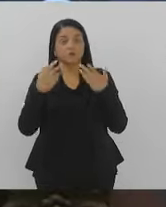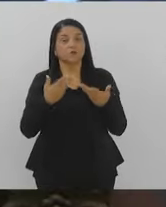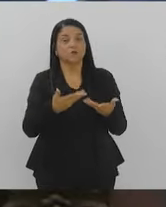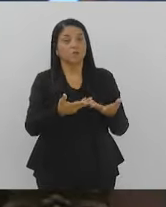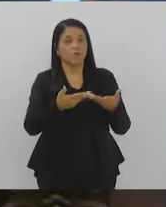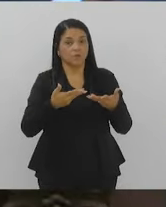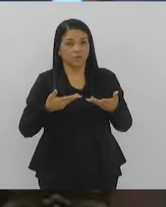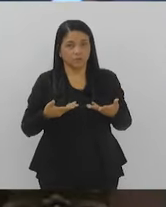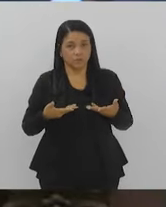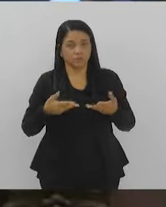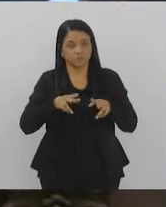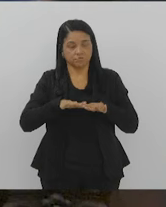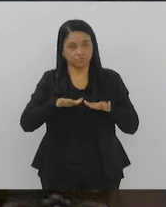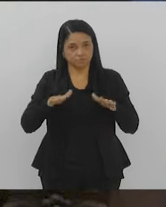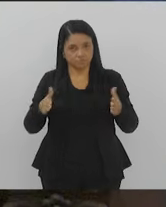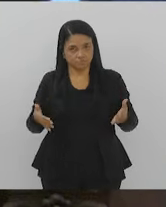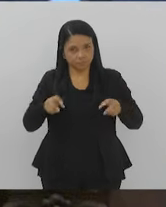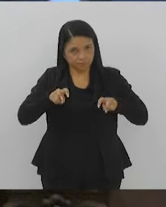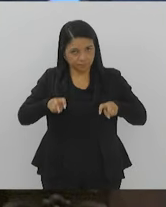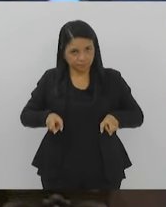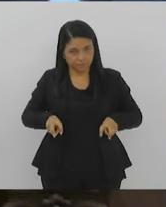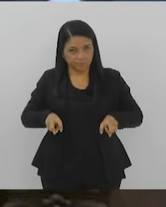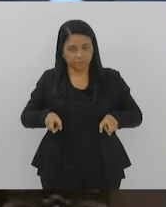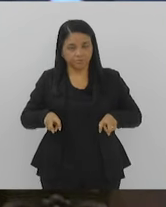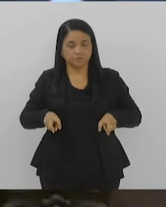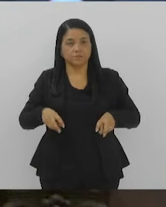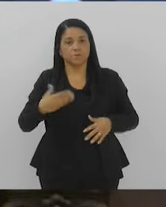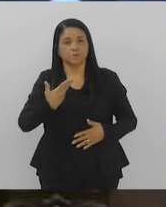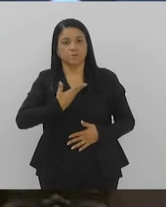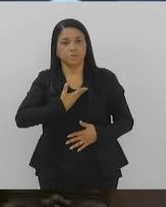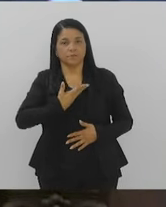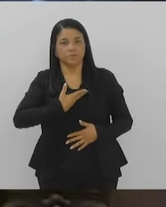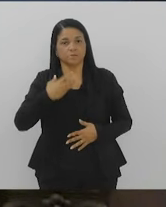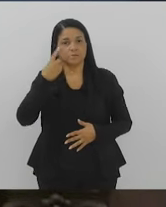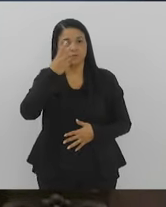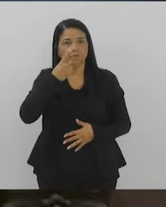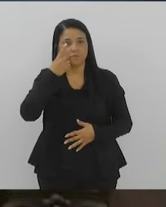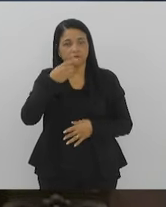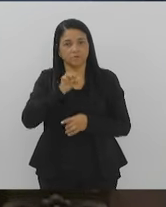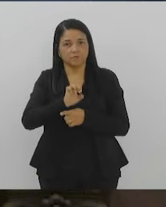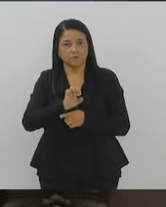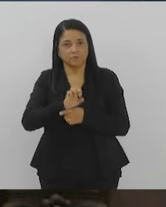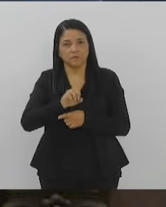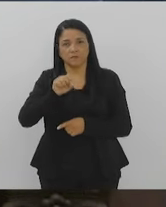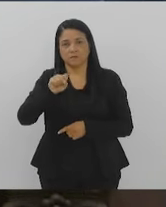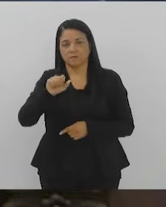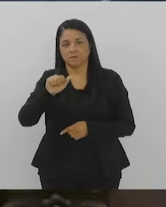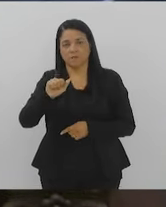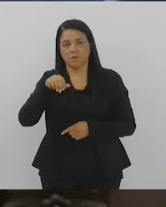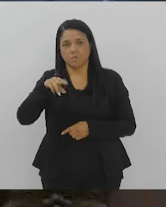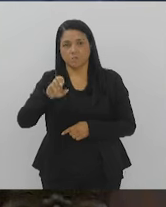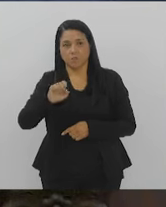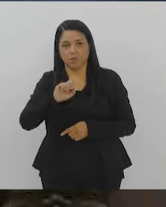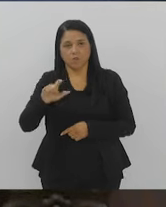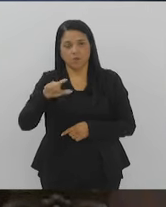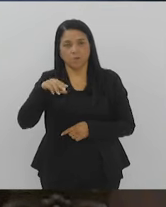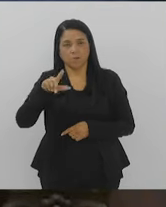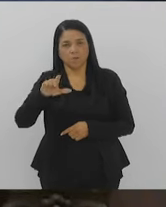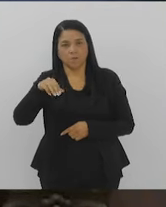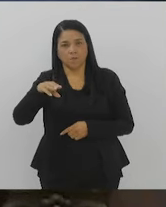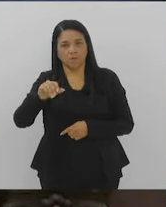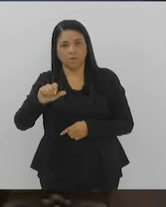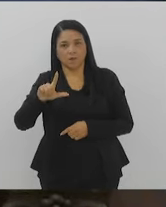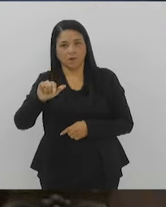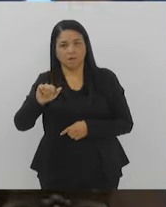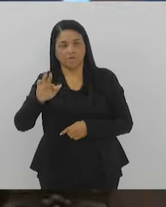Convido para compor a mesa o meu amigo deputado estadual Samuel Malafaia, representando o pastor